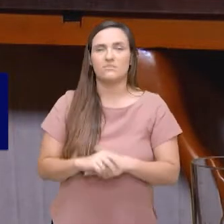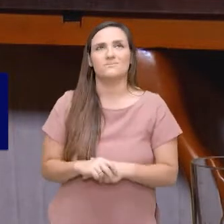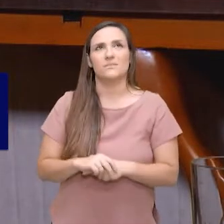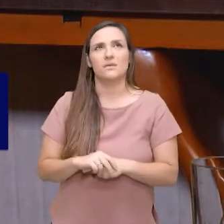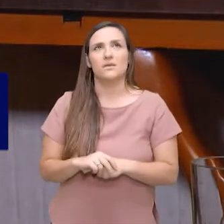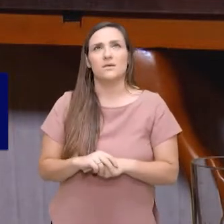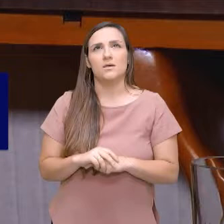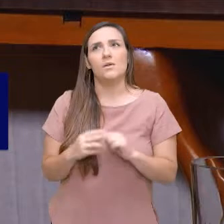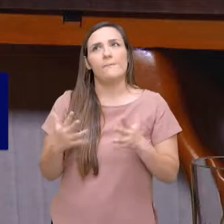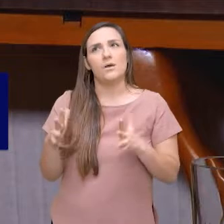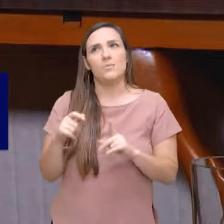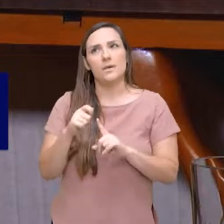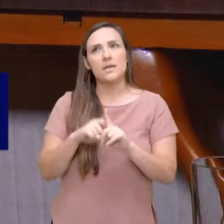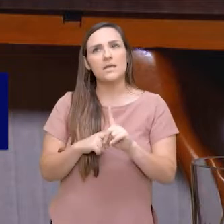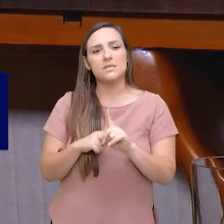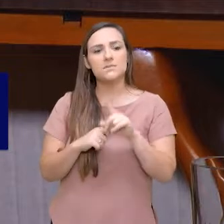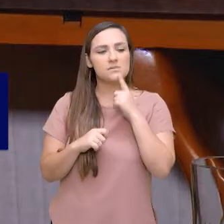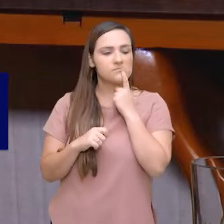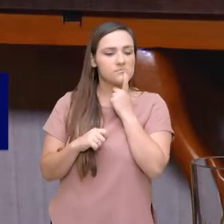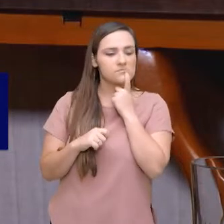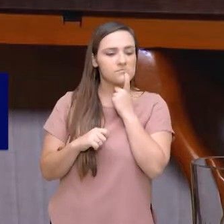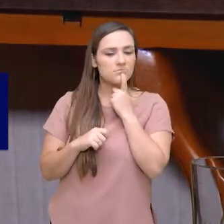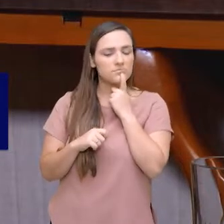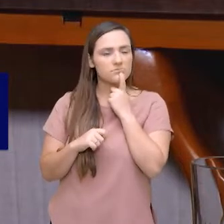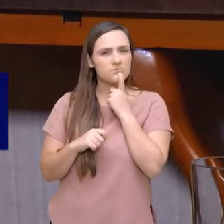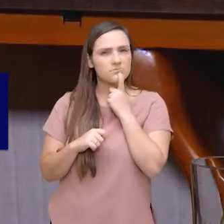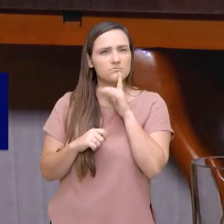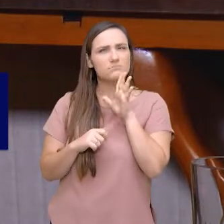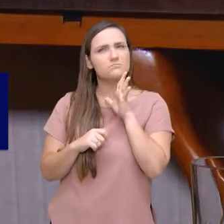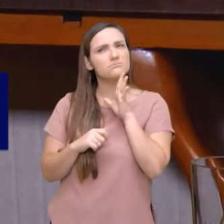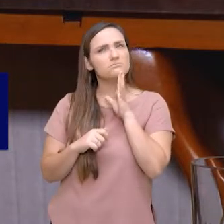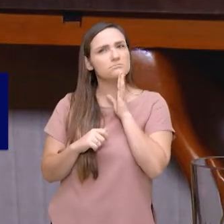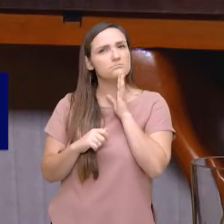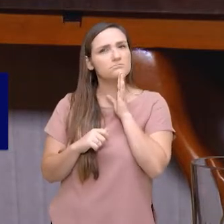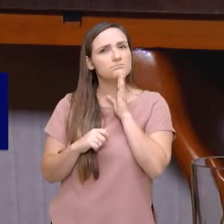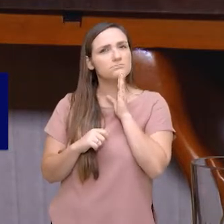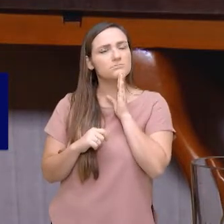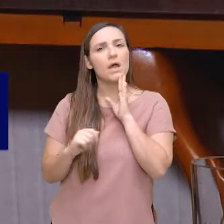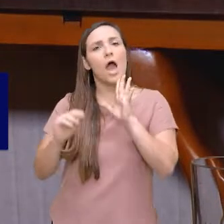e no mês de, mais ou menos no mês de